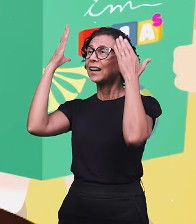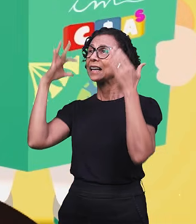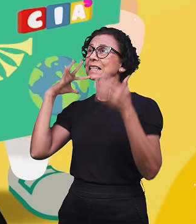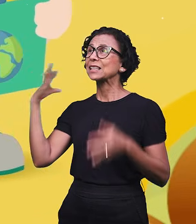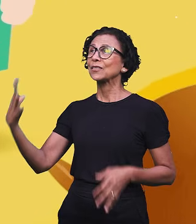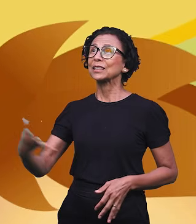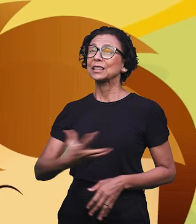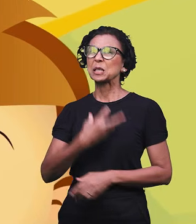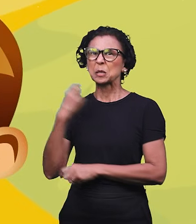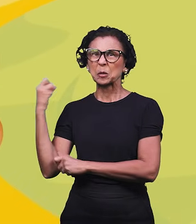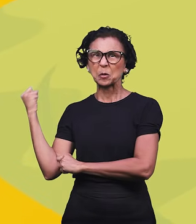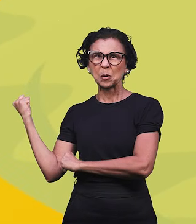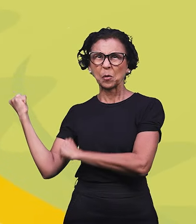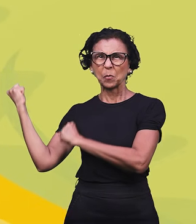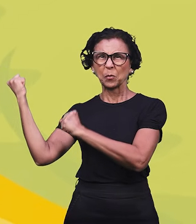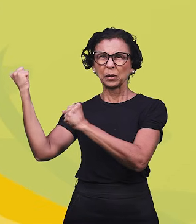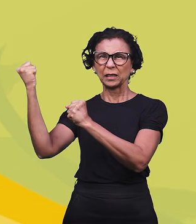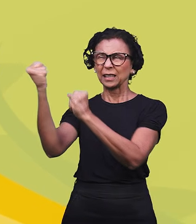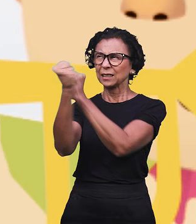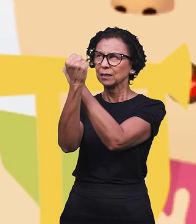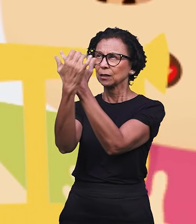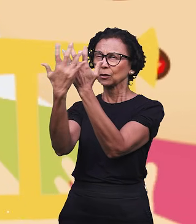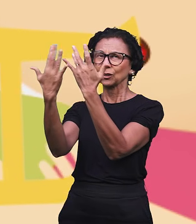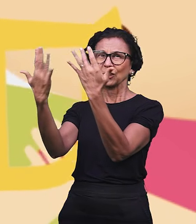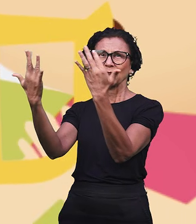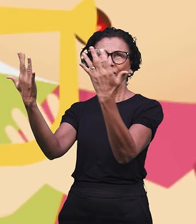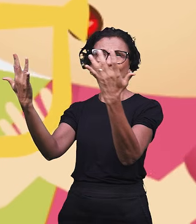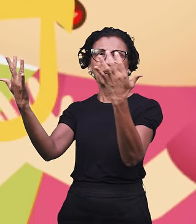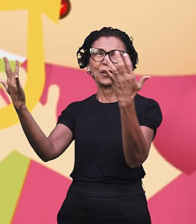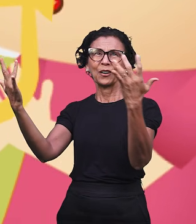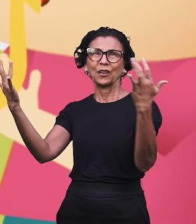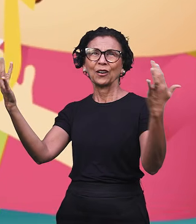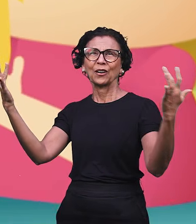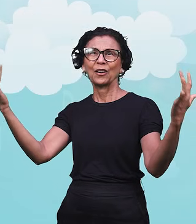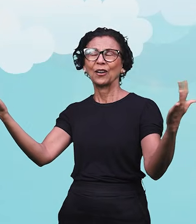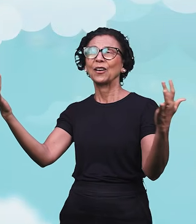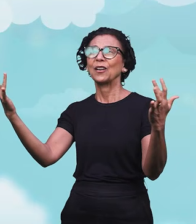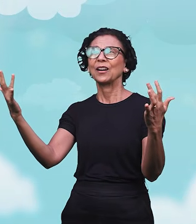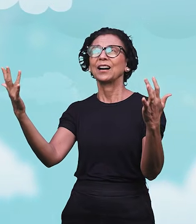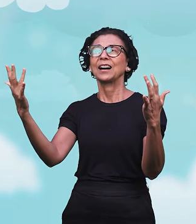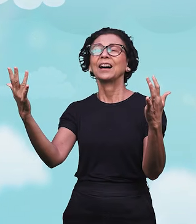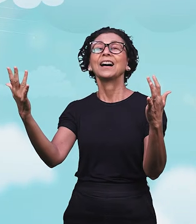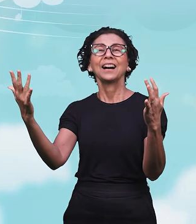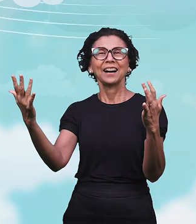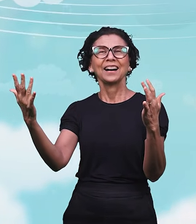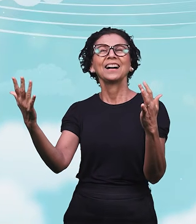grande glória, ao soar da trombeta Ele virá.